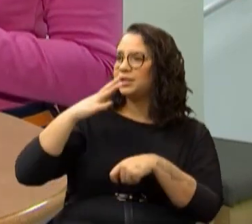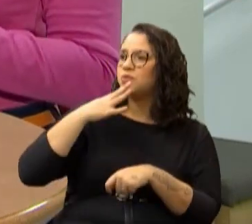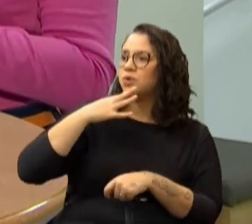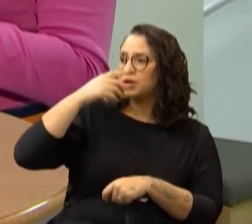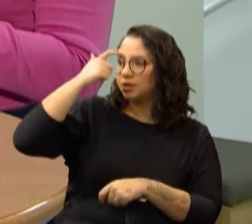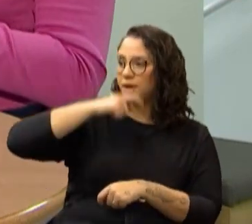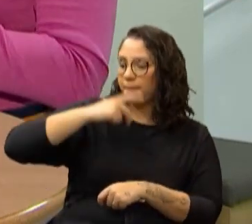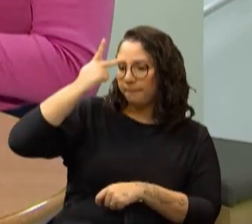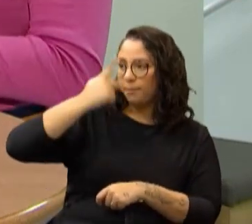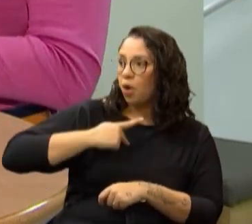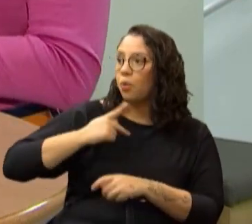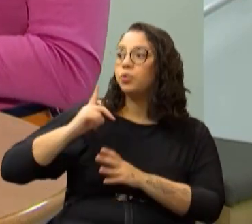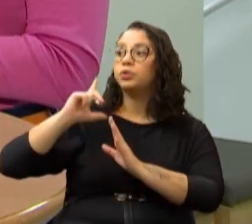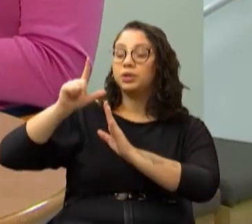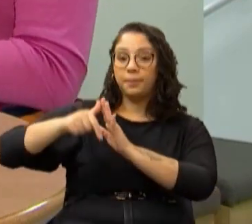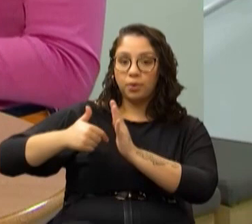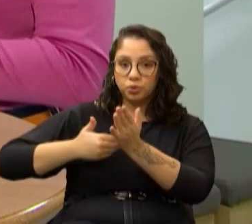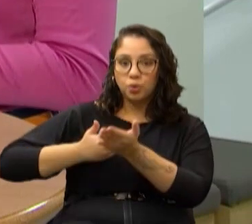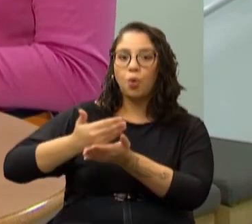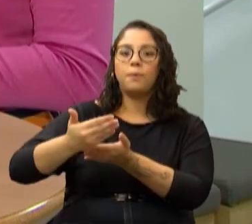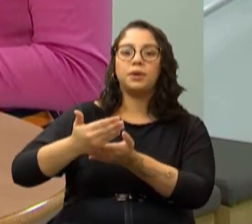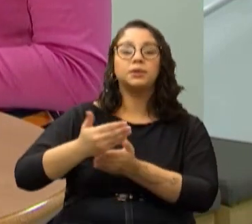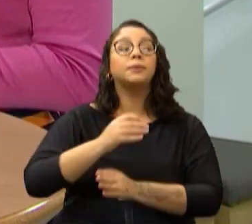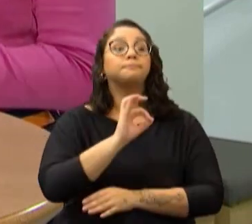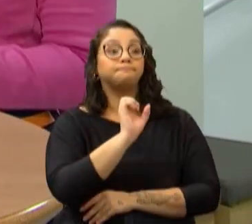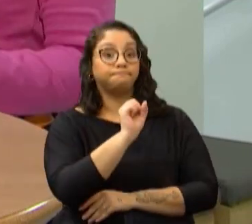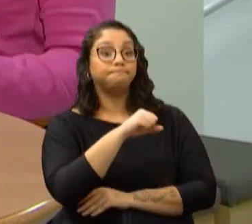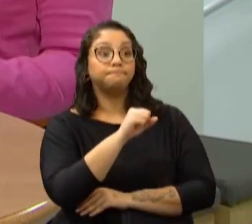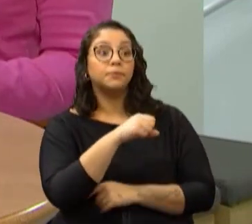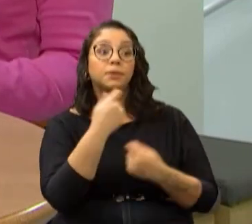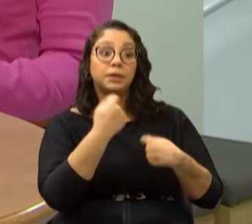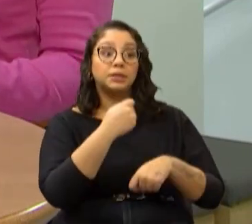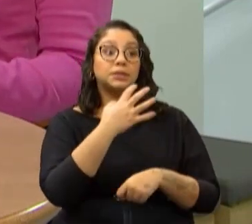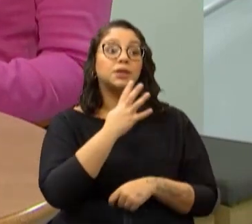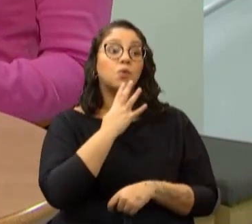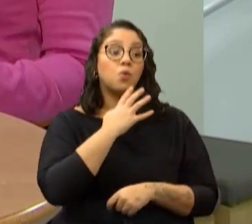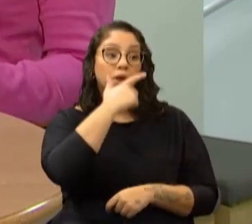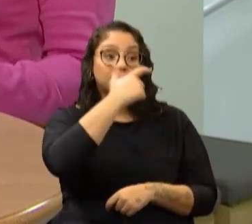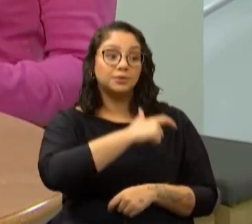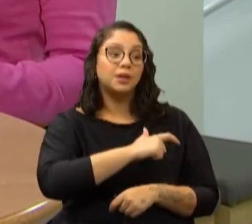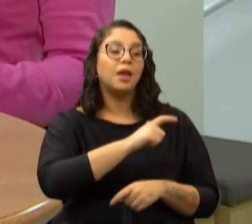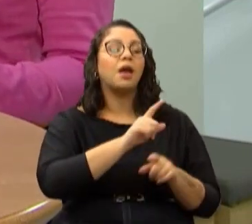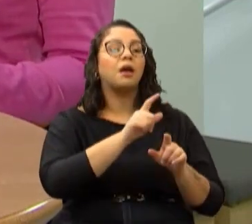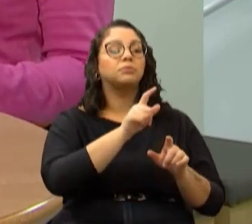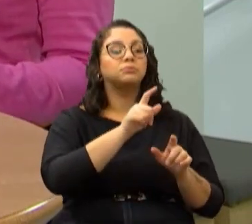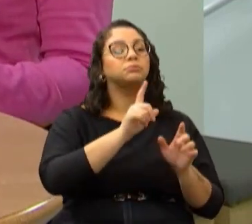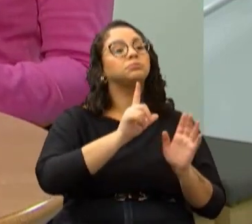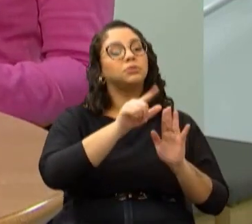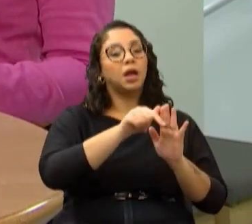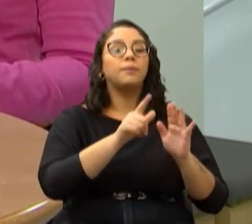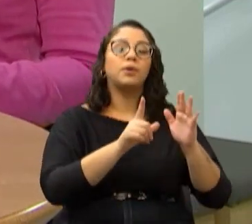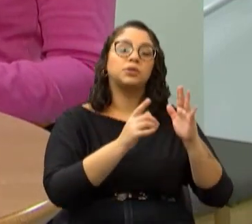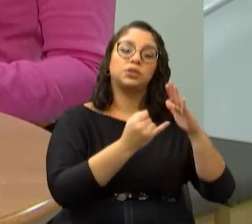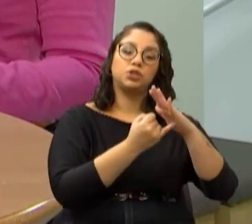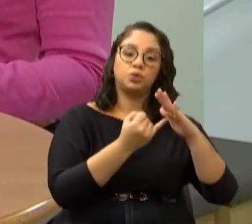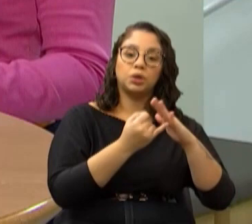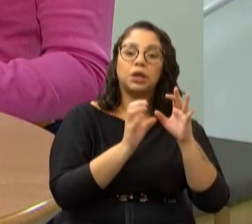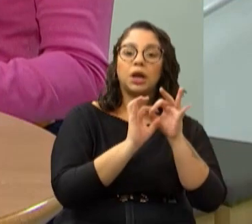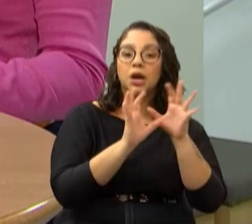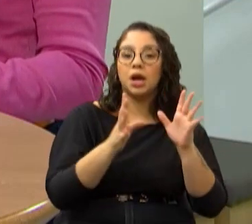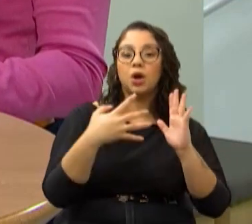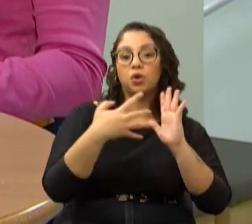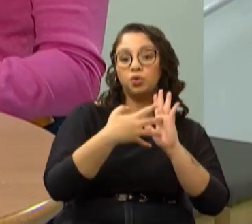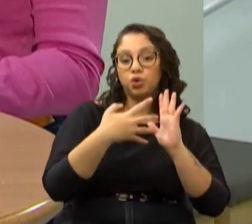conhecer primeiro para poder dar esse primeiro passo. Isso, ela tem que se conhecer. as instituições elas disponibilizam